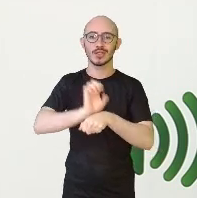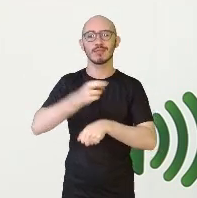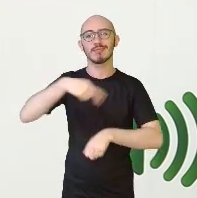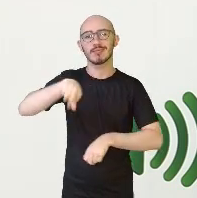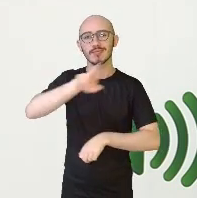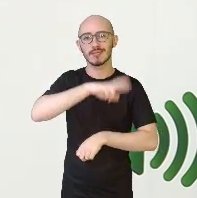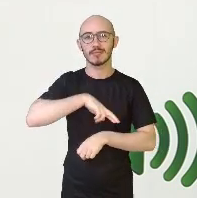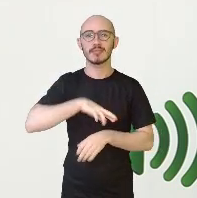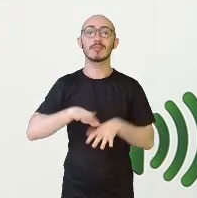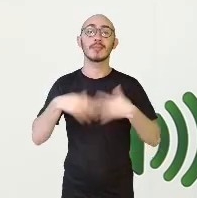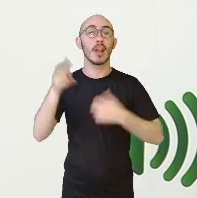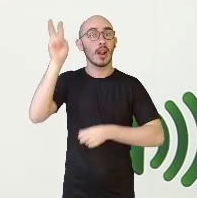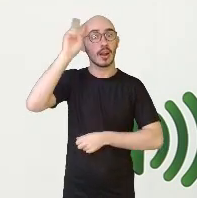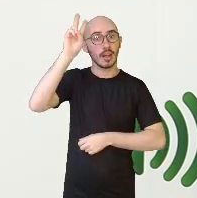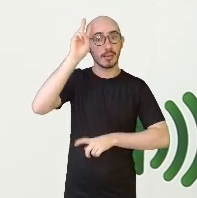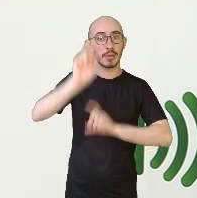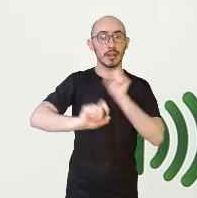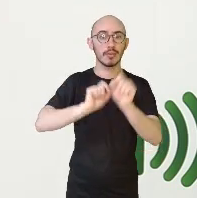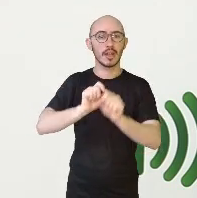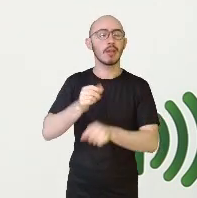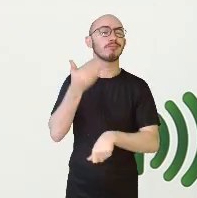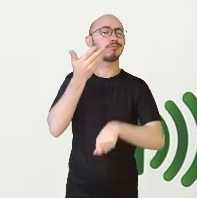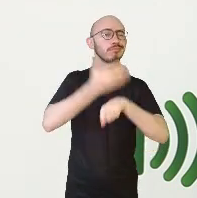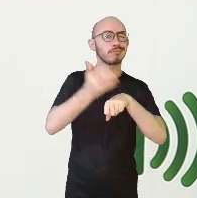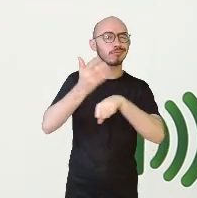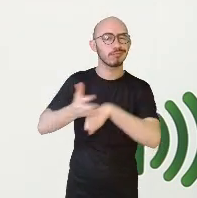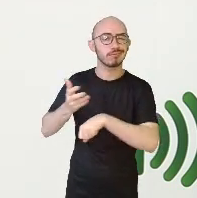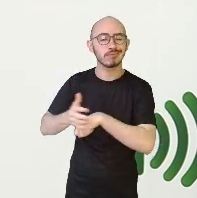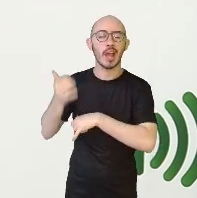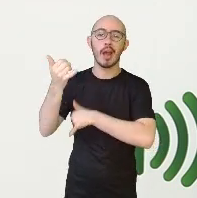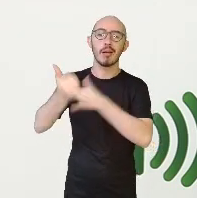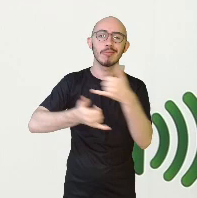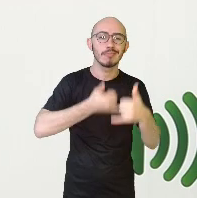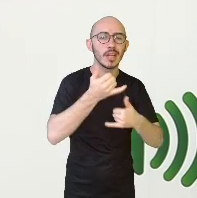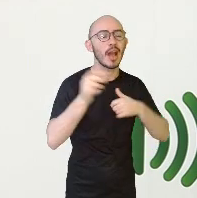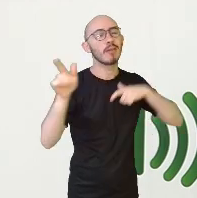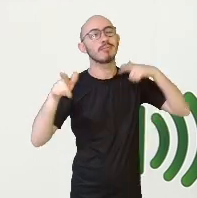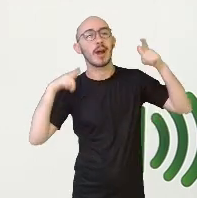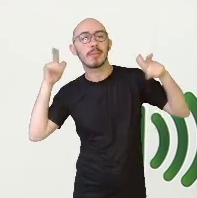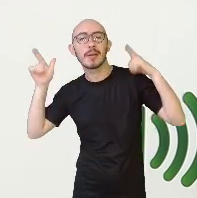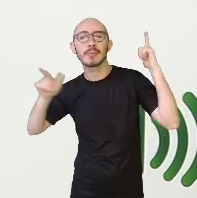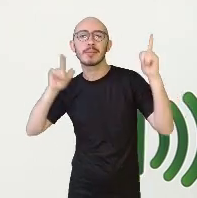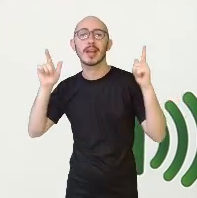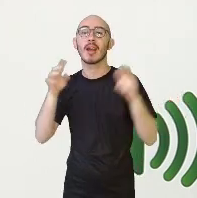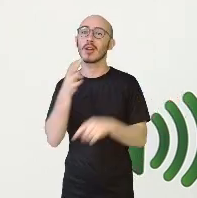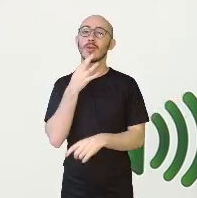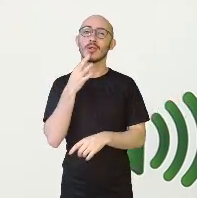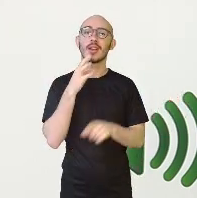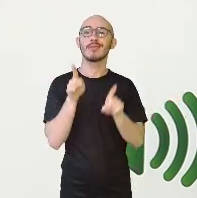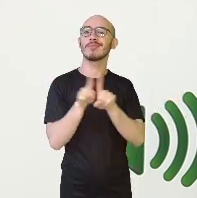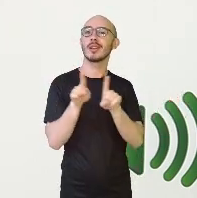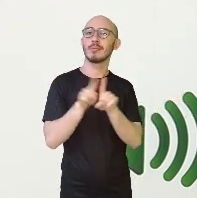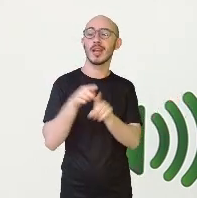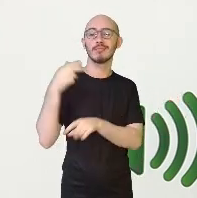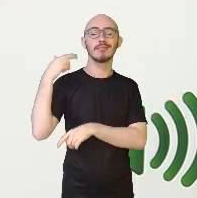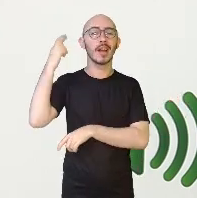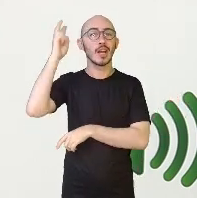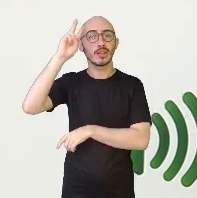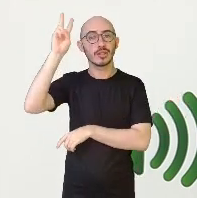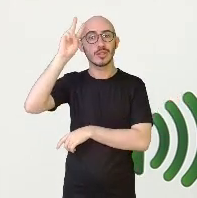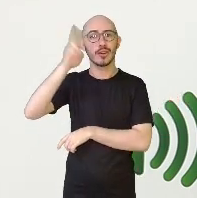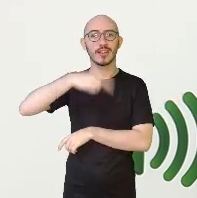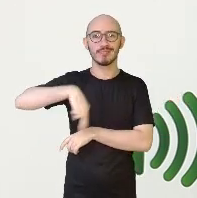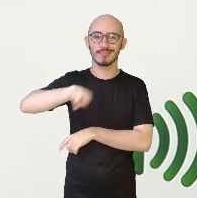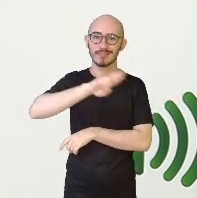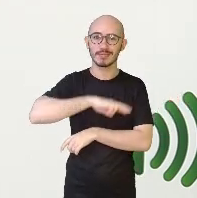Então não esquece, treina, brinca, se diverte e conhece um pouco da nossa história. Eu espero